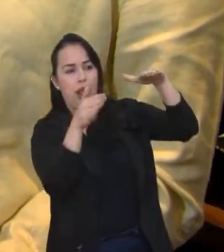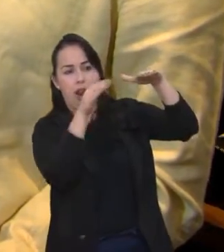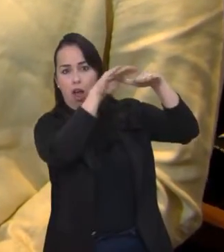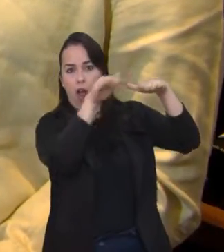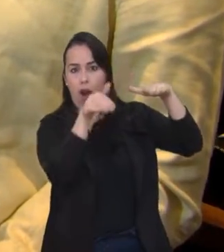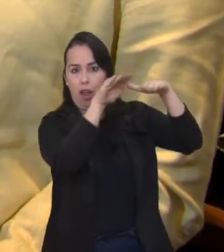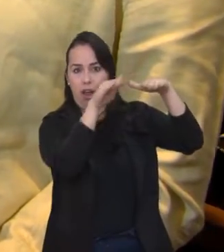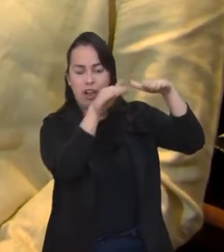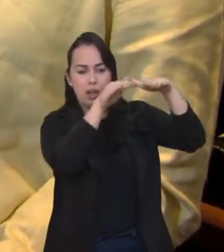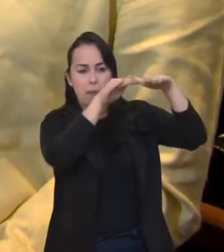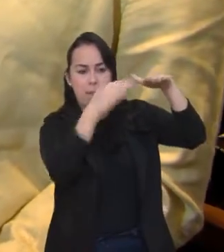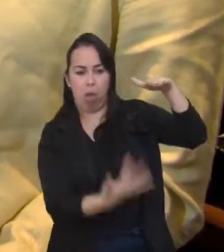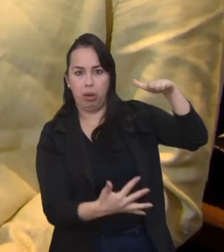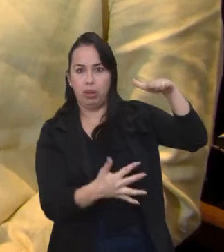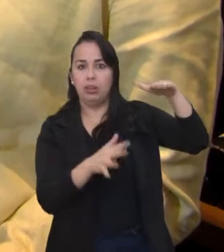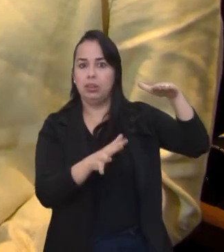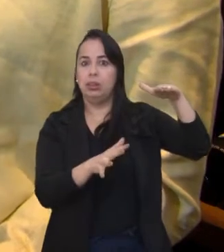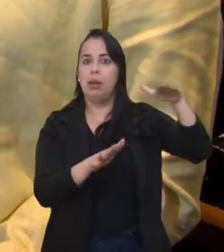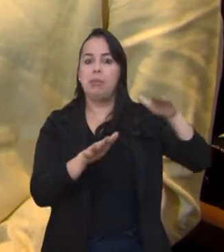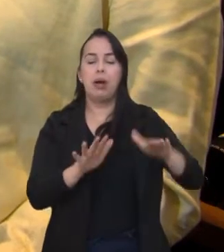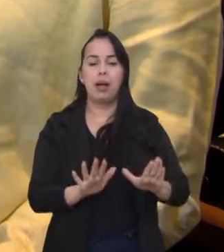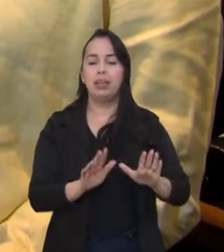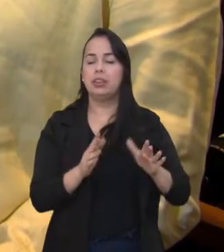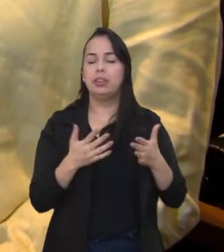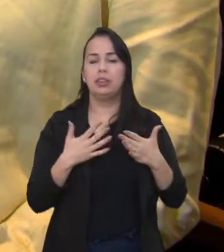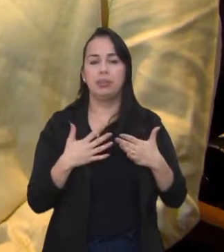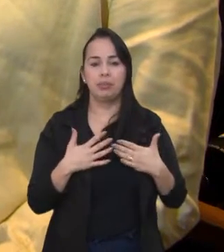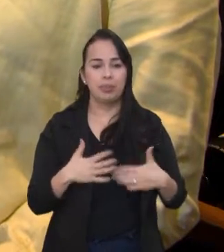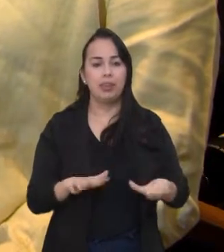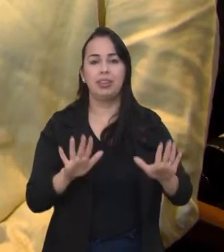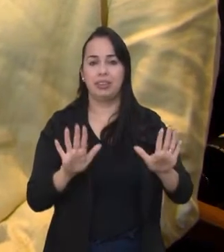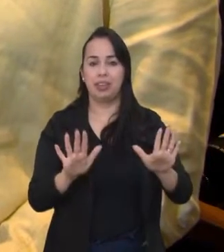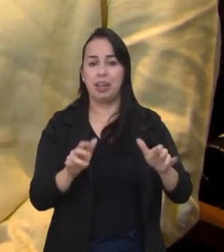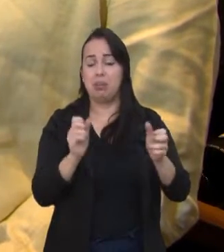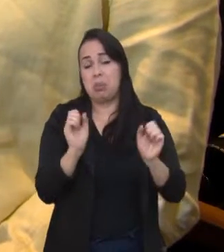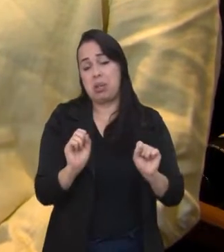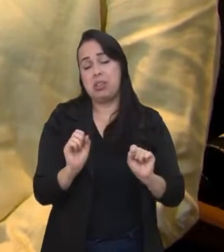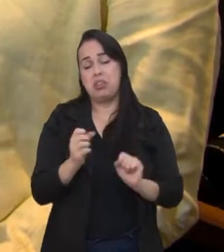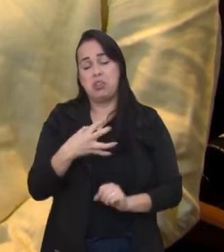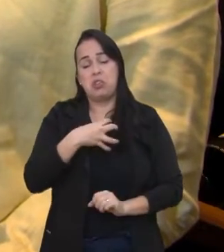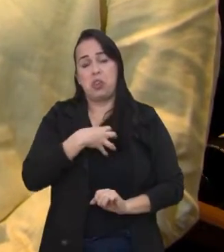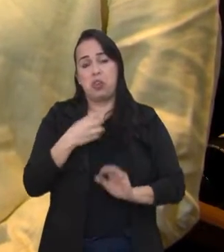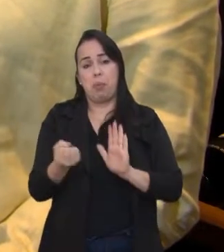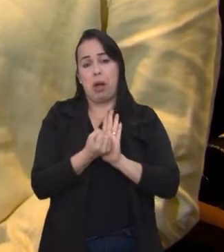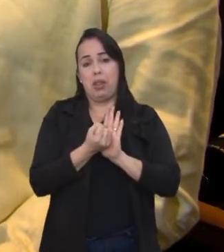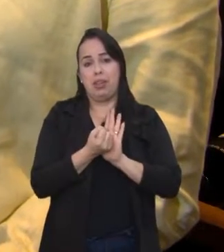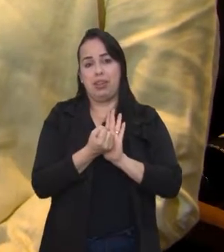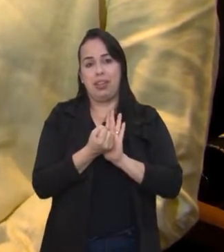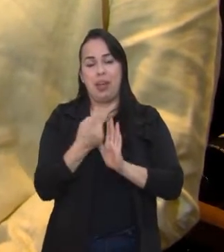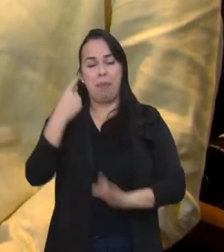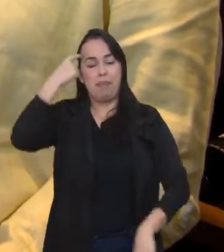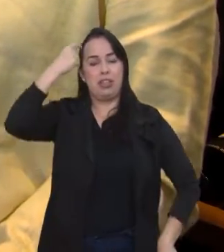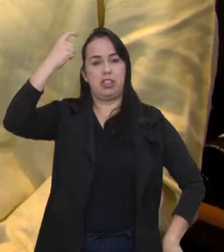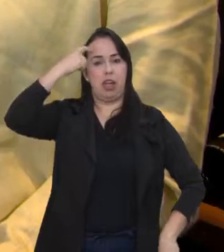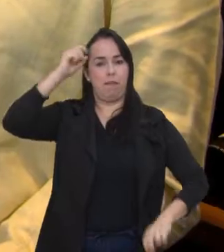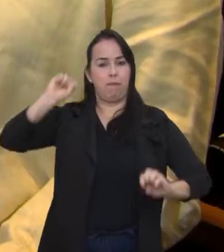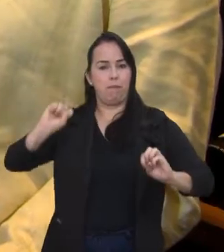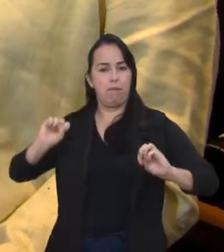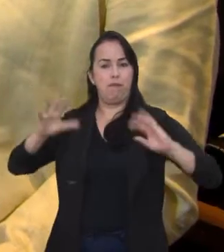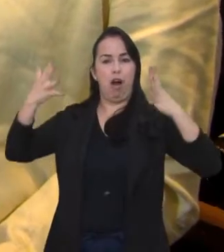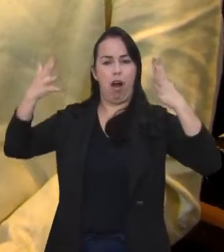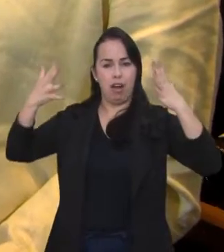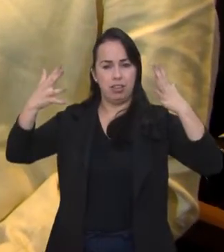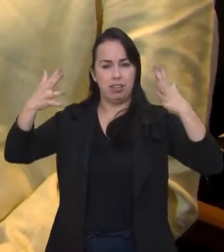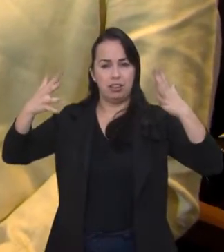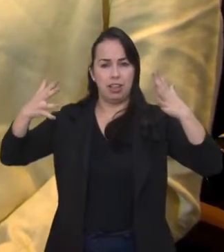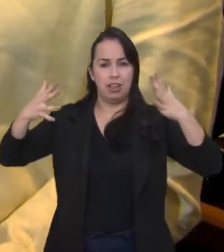pessoas, mas graças a Deus não feriu nem nada. Mas foi uma coisa que me marcou muito, porque era para ser um mega evento, um carnaval super